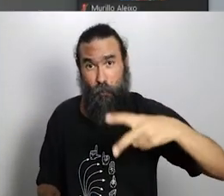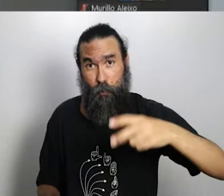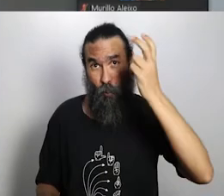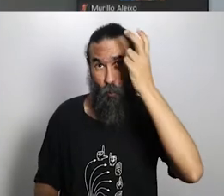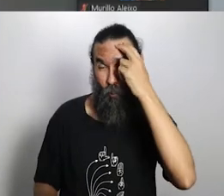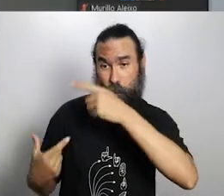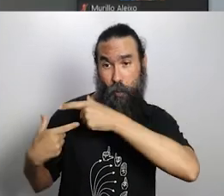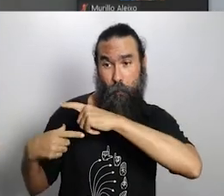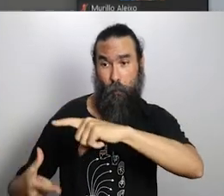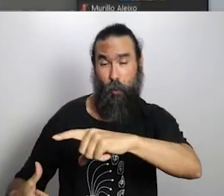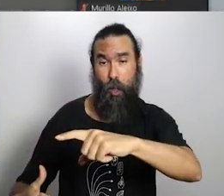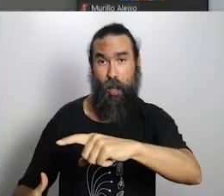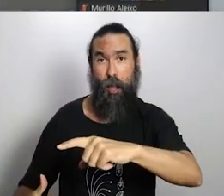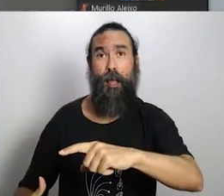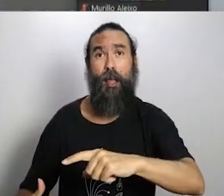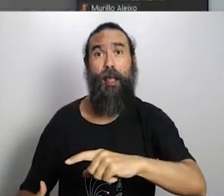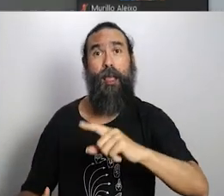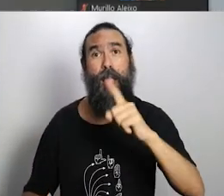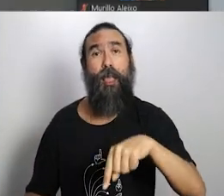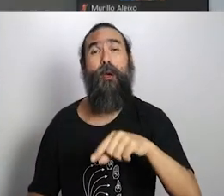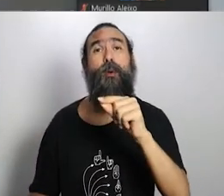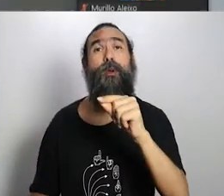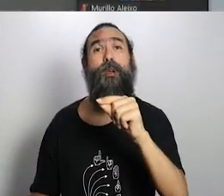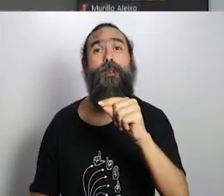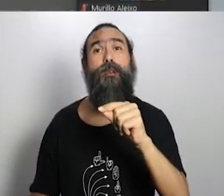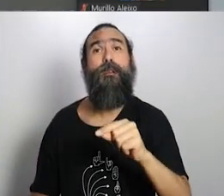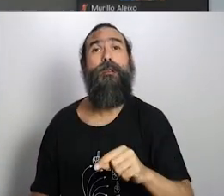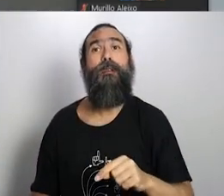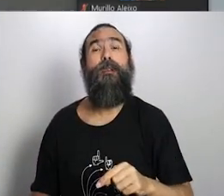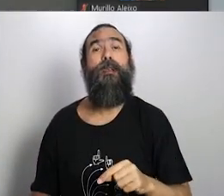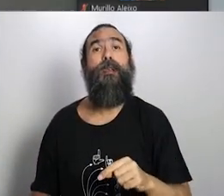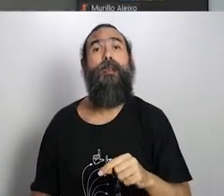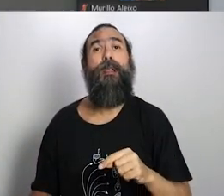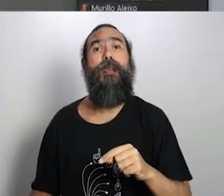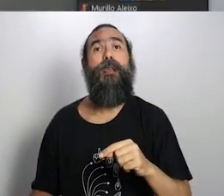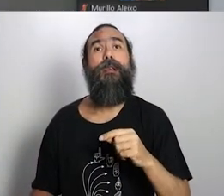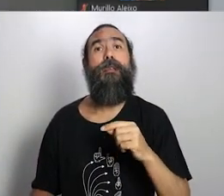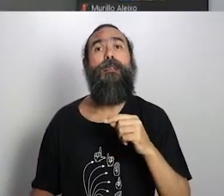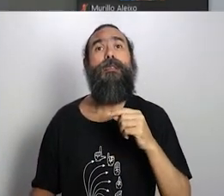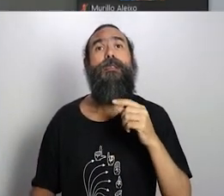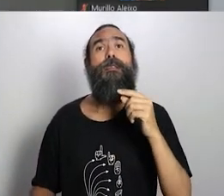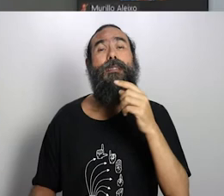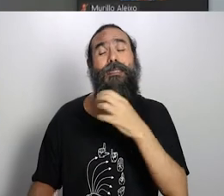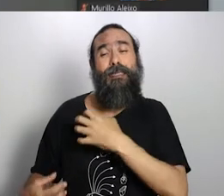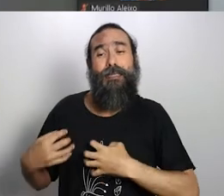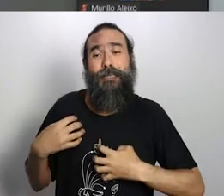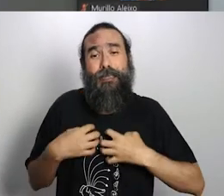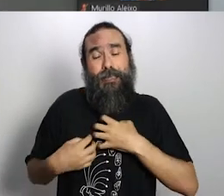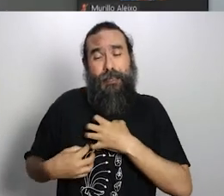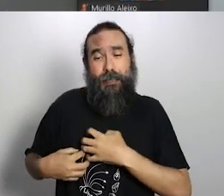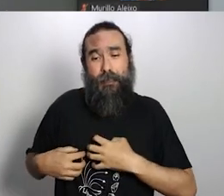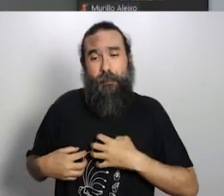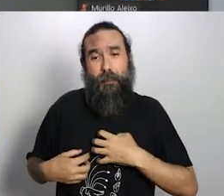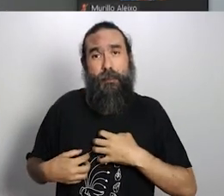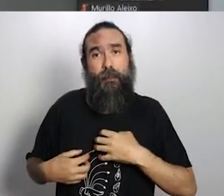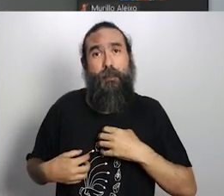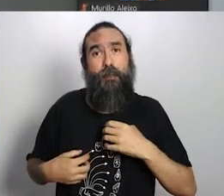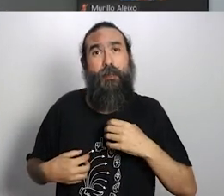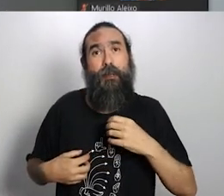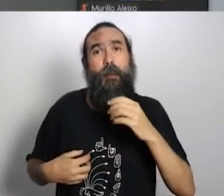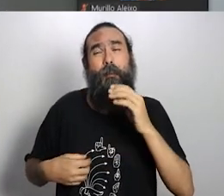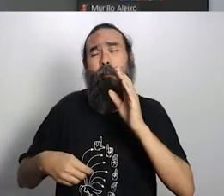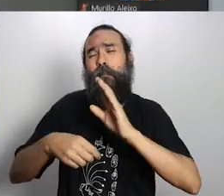a parte do palco em si, né? Eu acho que vai muito além, porque o artista popular, a maioria deles, eles não